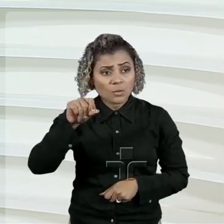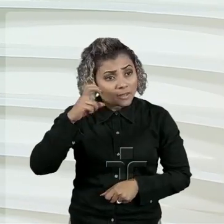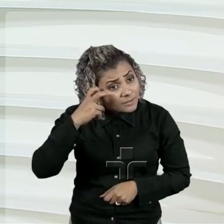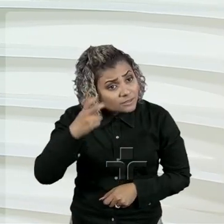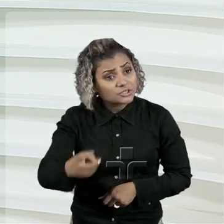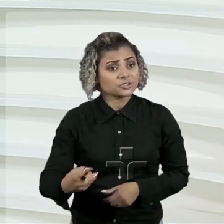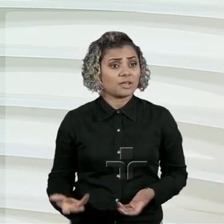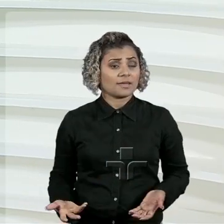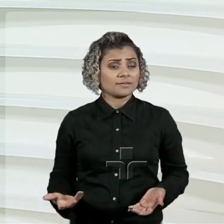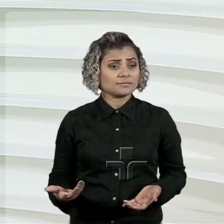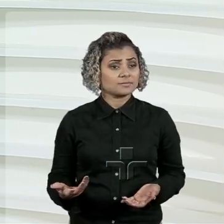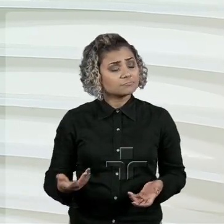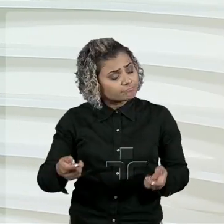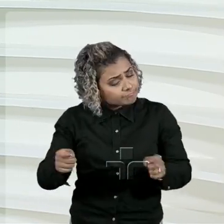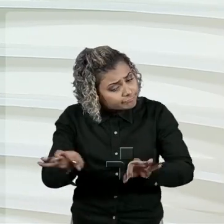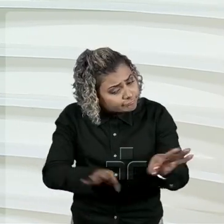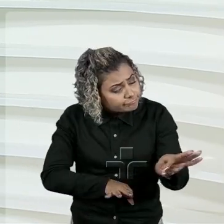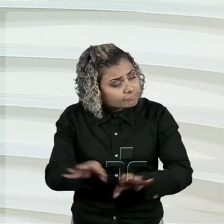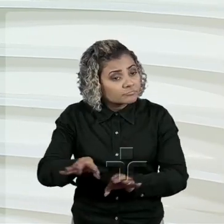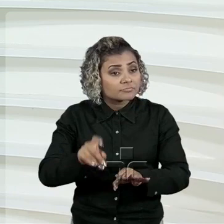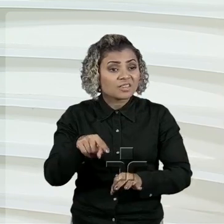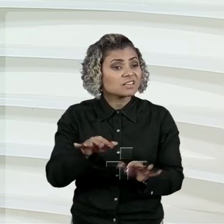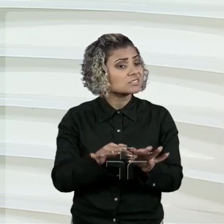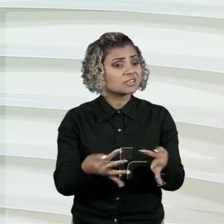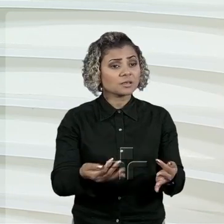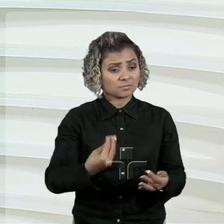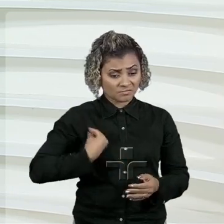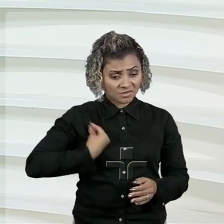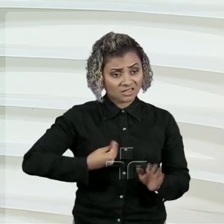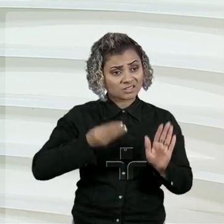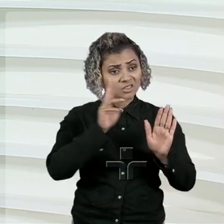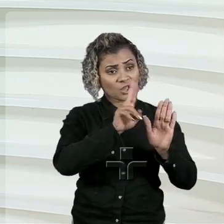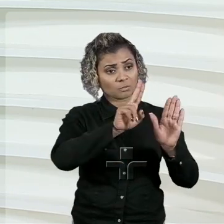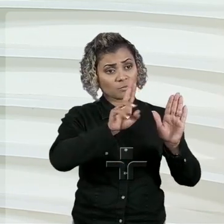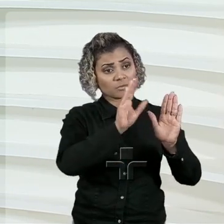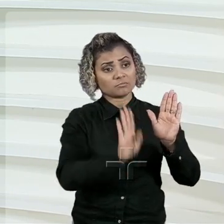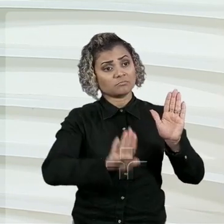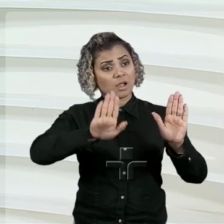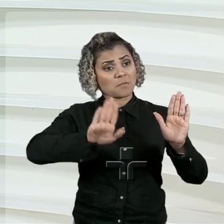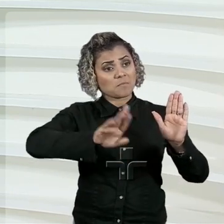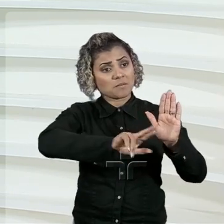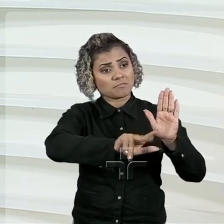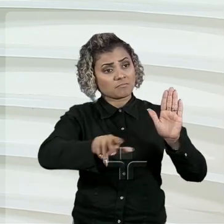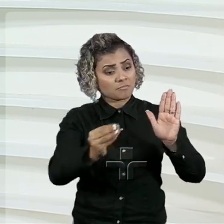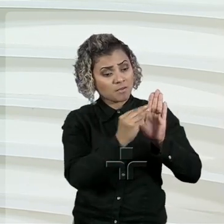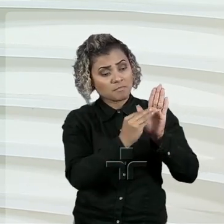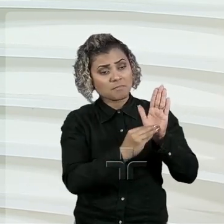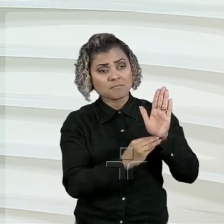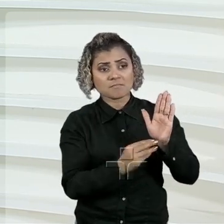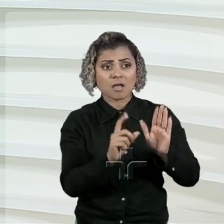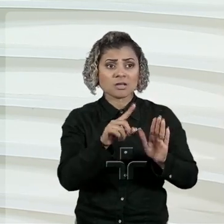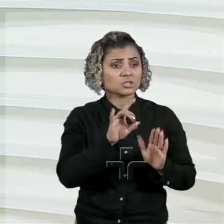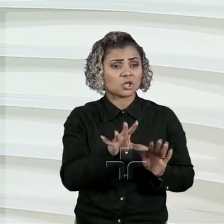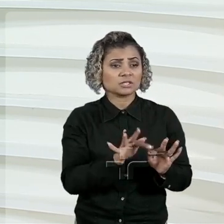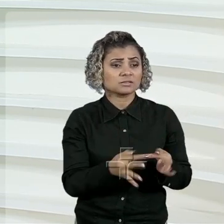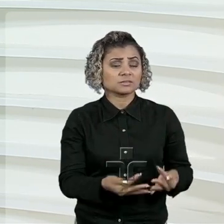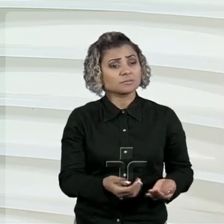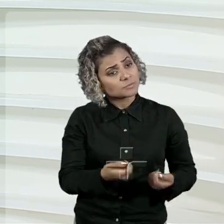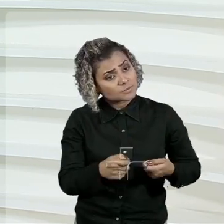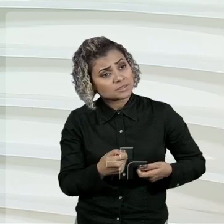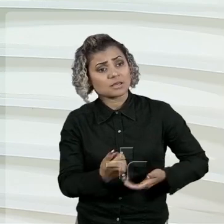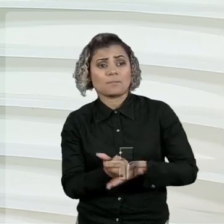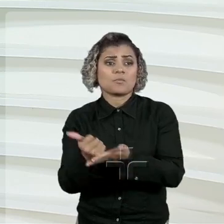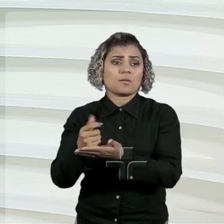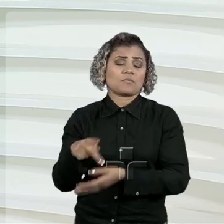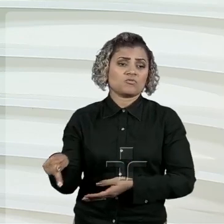Aqui estou falando de uma tarefa, por exemplo, que nós, da secretaria, precisamos fazer para apoiar o professor. Agora, formação